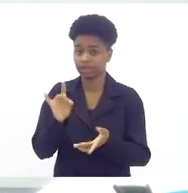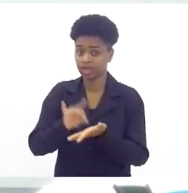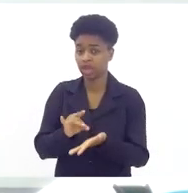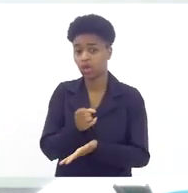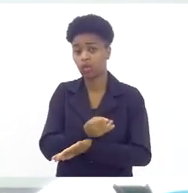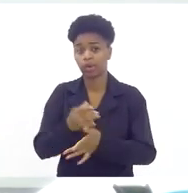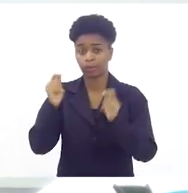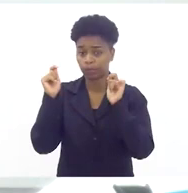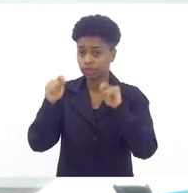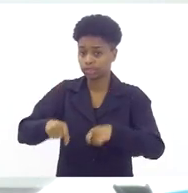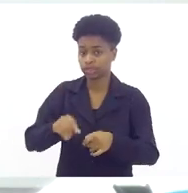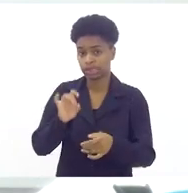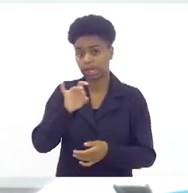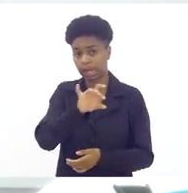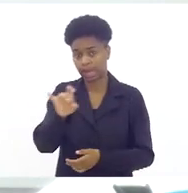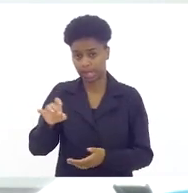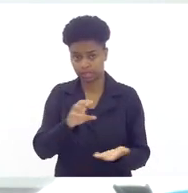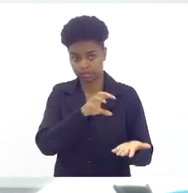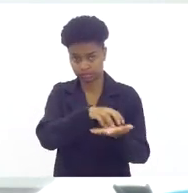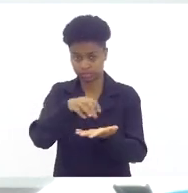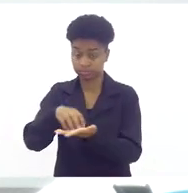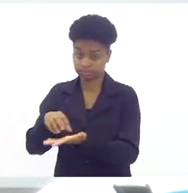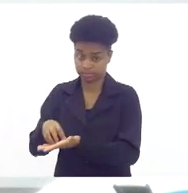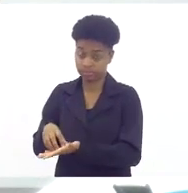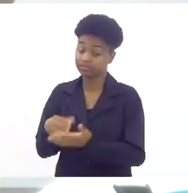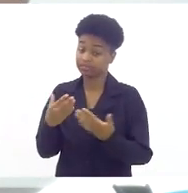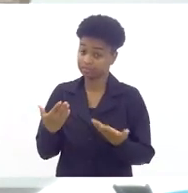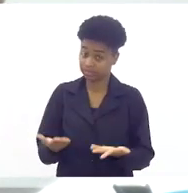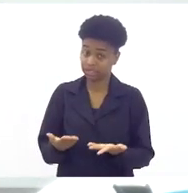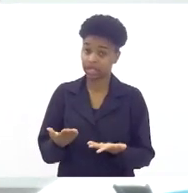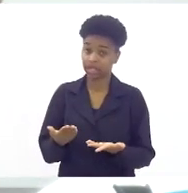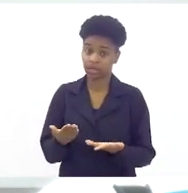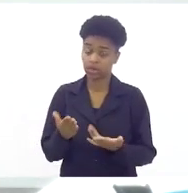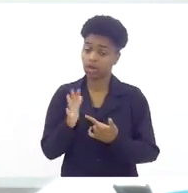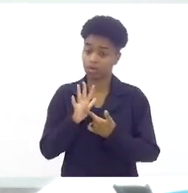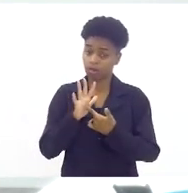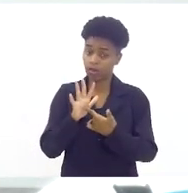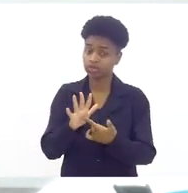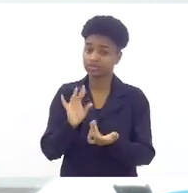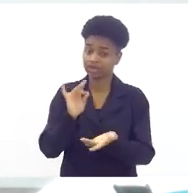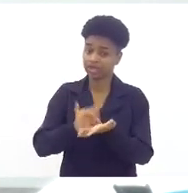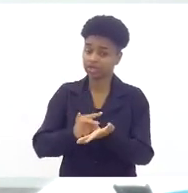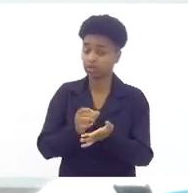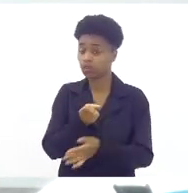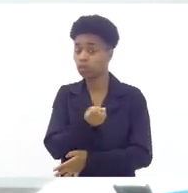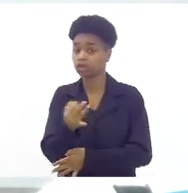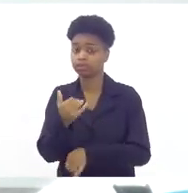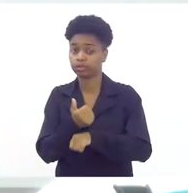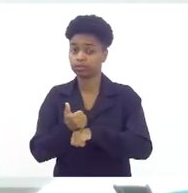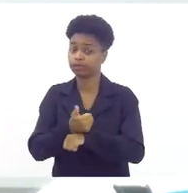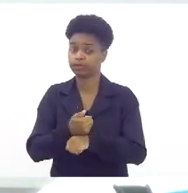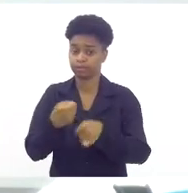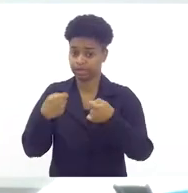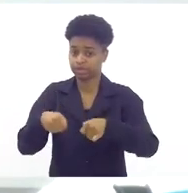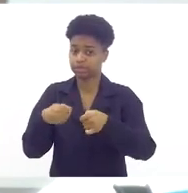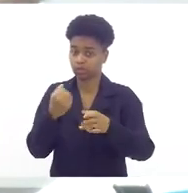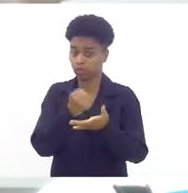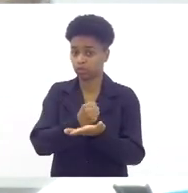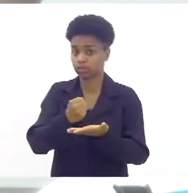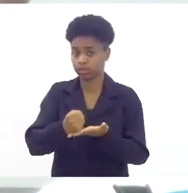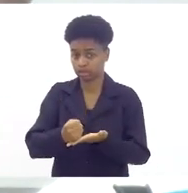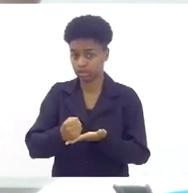total de cada unidade do que precisaria isso para compor a necessidade realmente de contratação